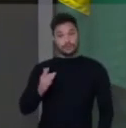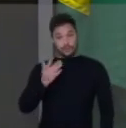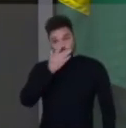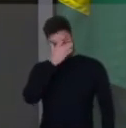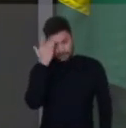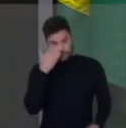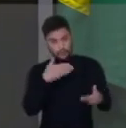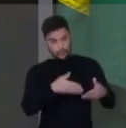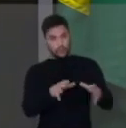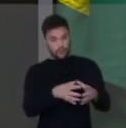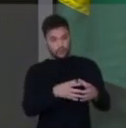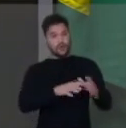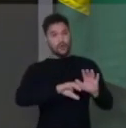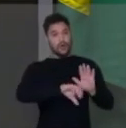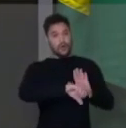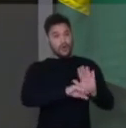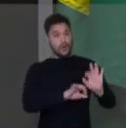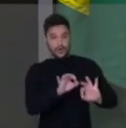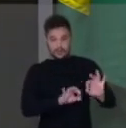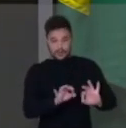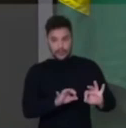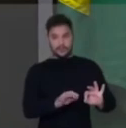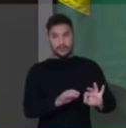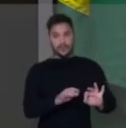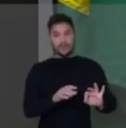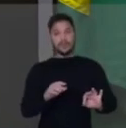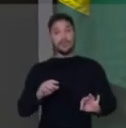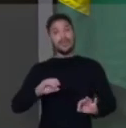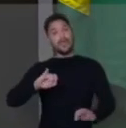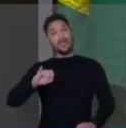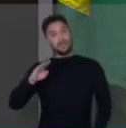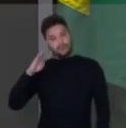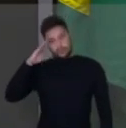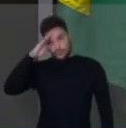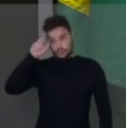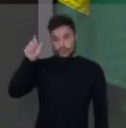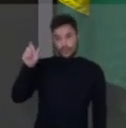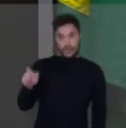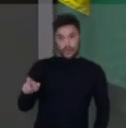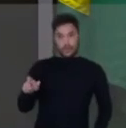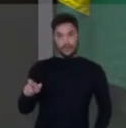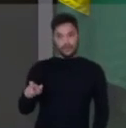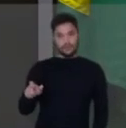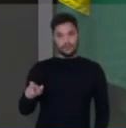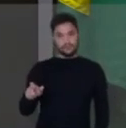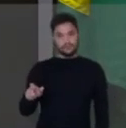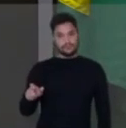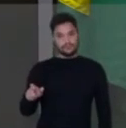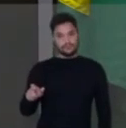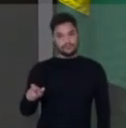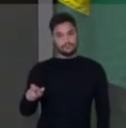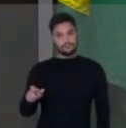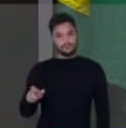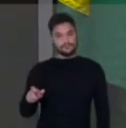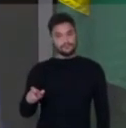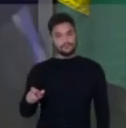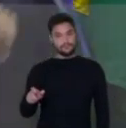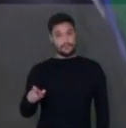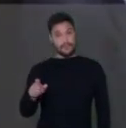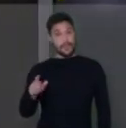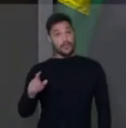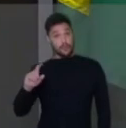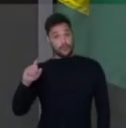organizado odiava e ainda odeia, que chama Jair Messias Bolsonaro, que inclusive, na gestão